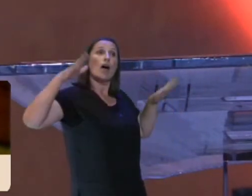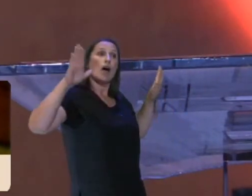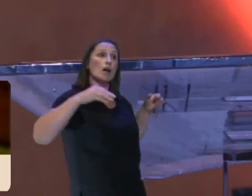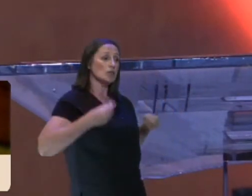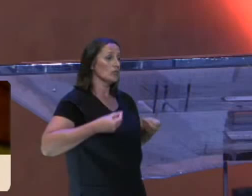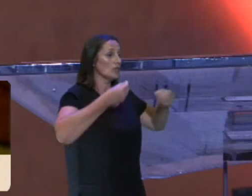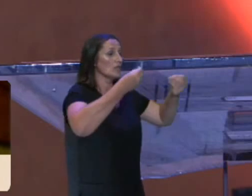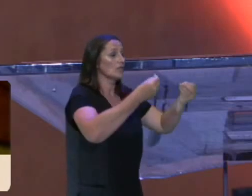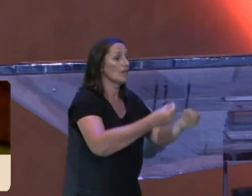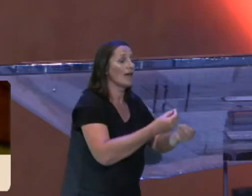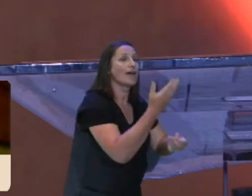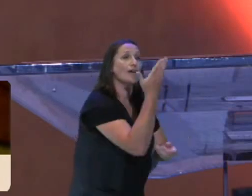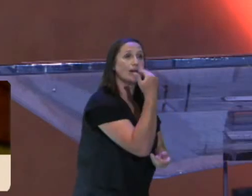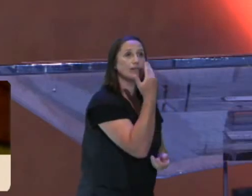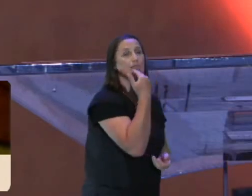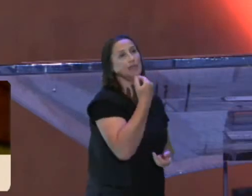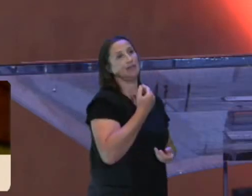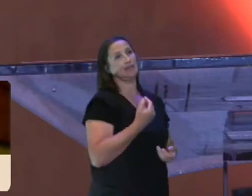comida,